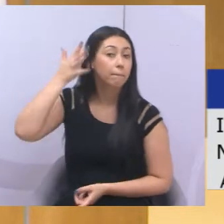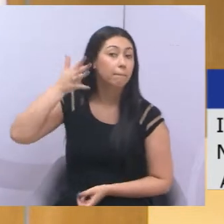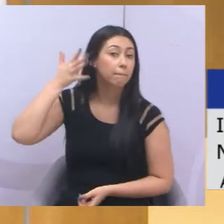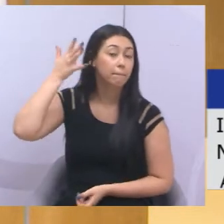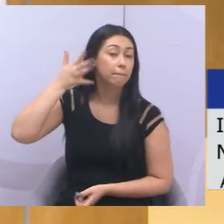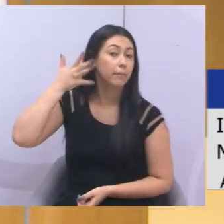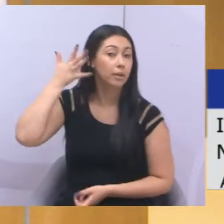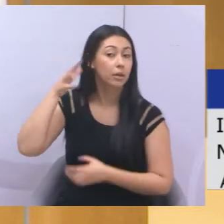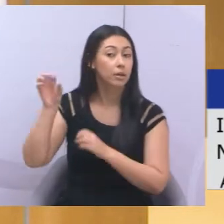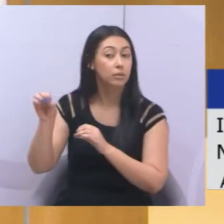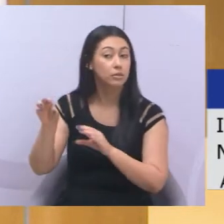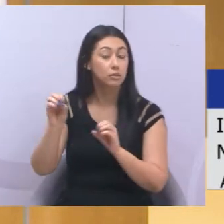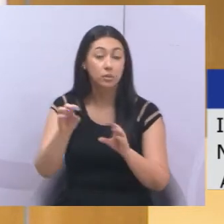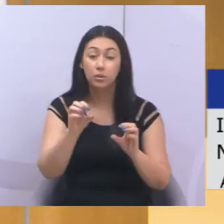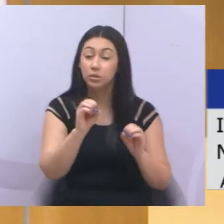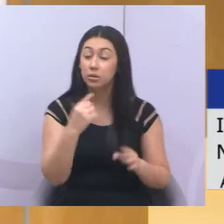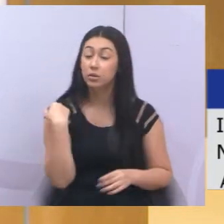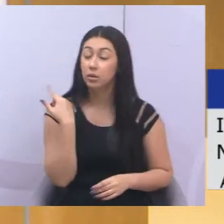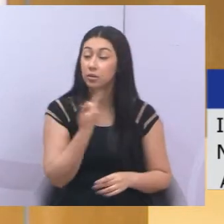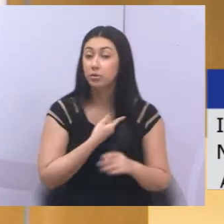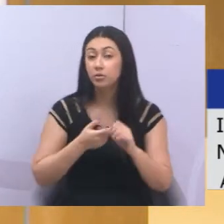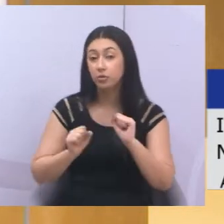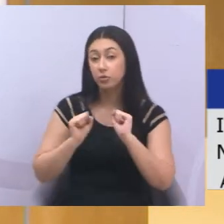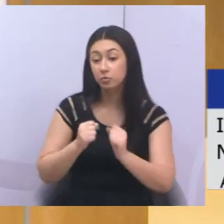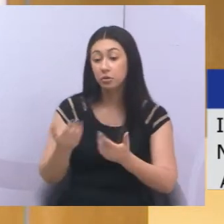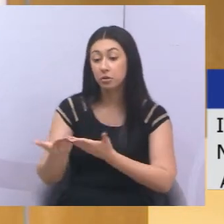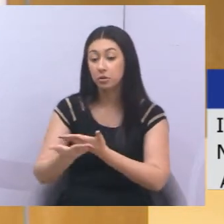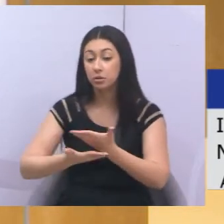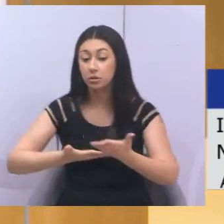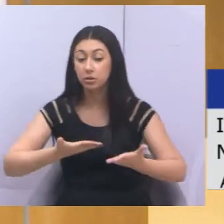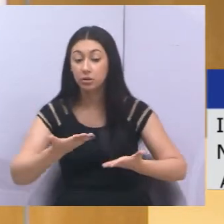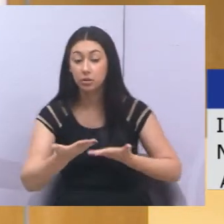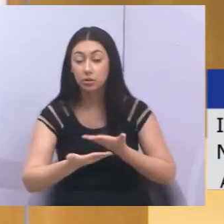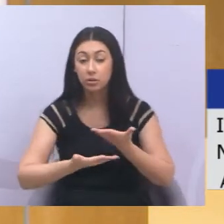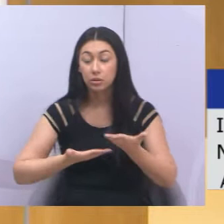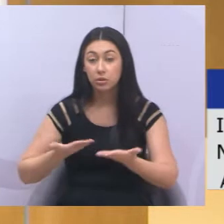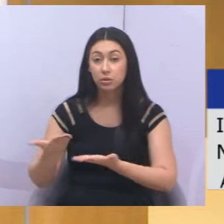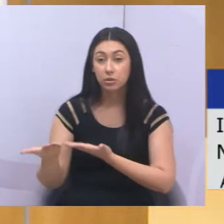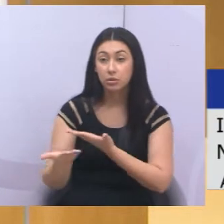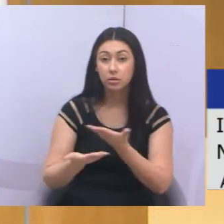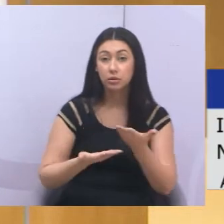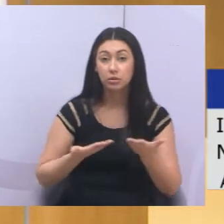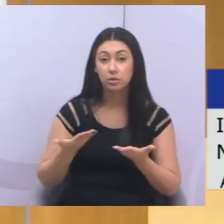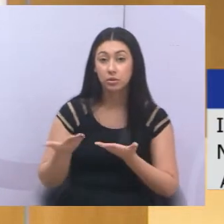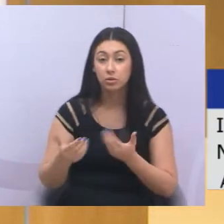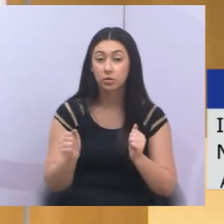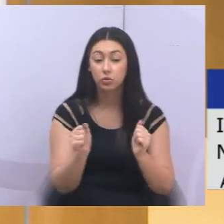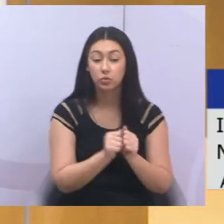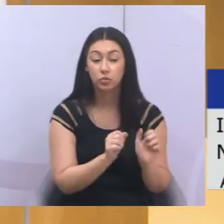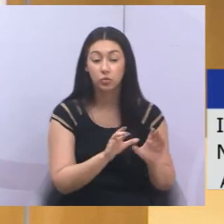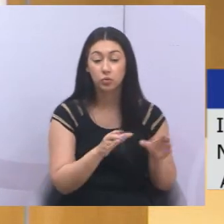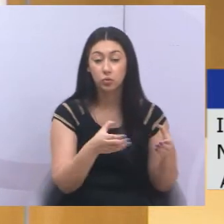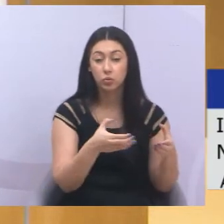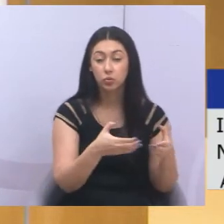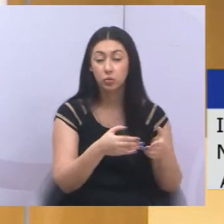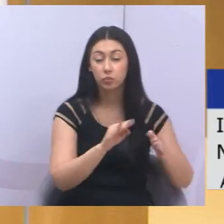de educação, para que a gente possa interagir com as associações de bairro, vereador